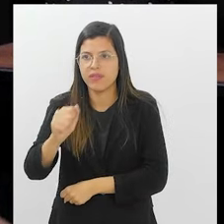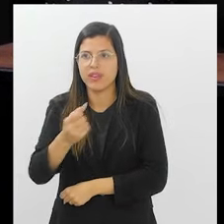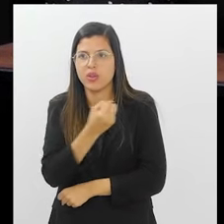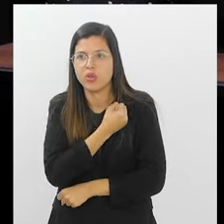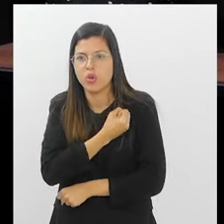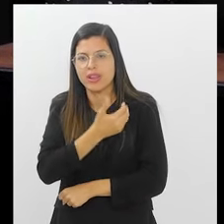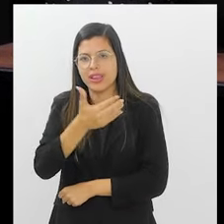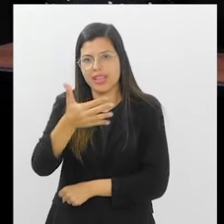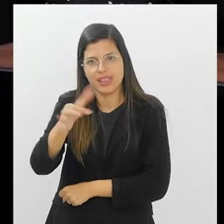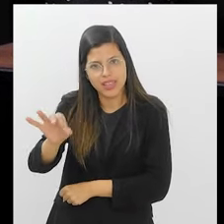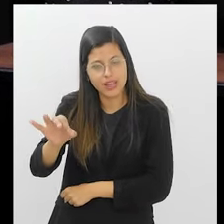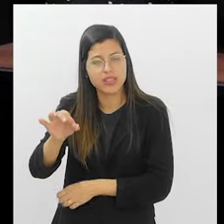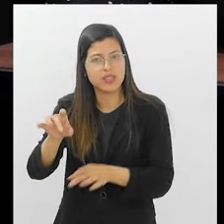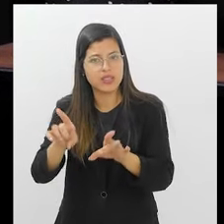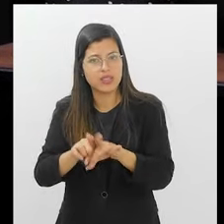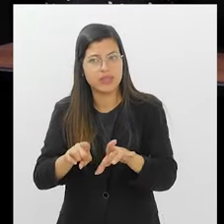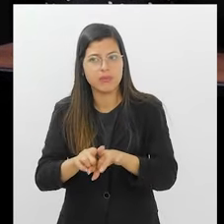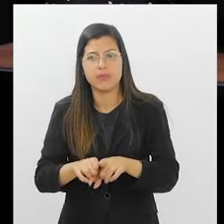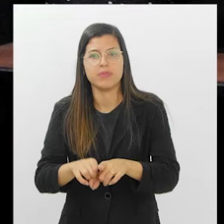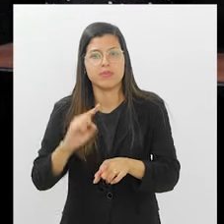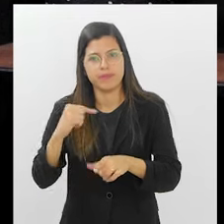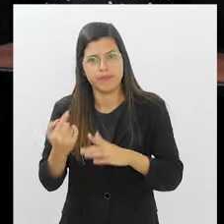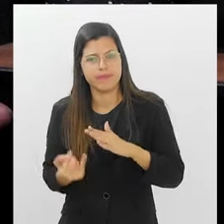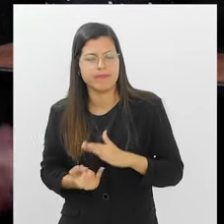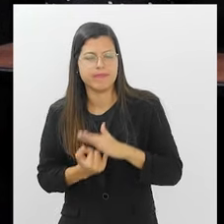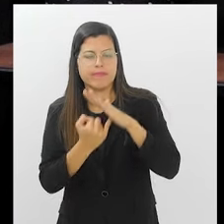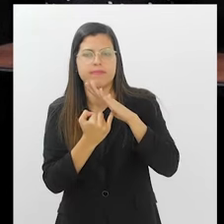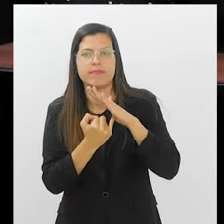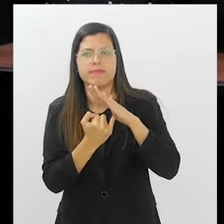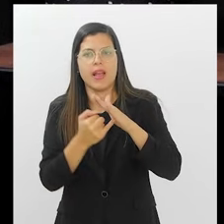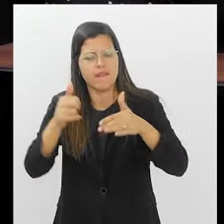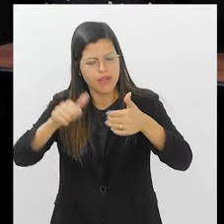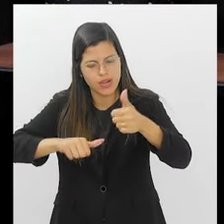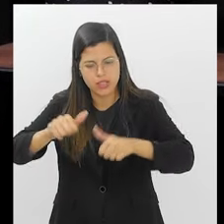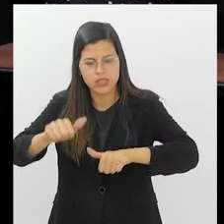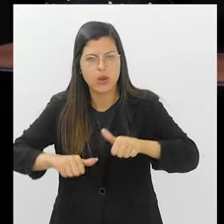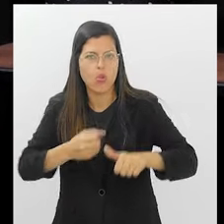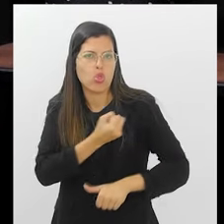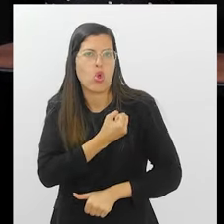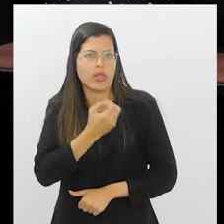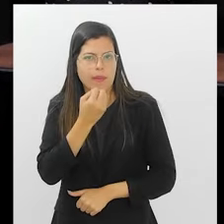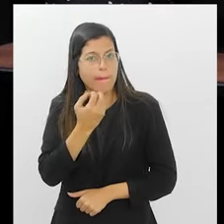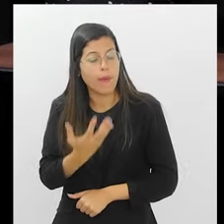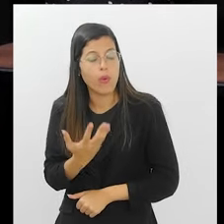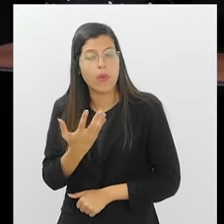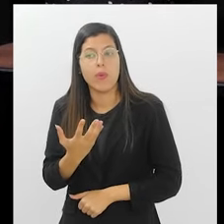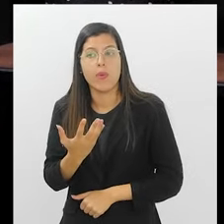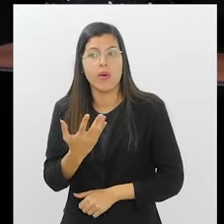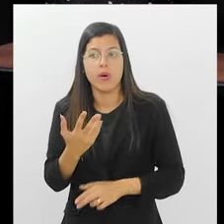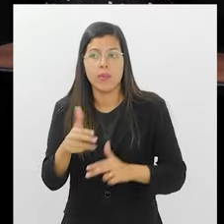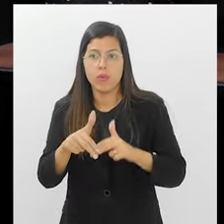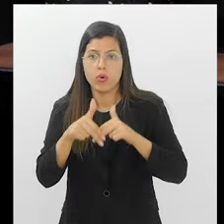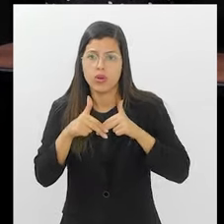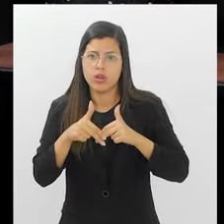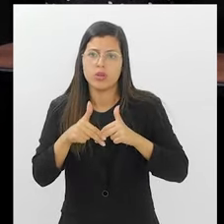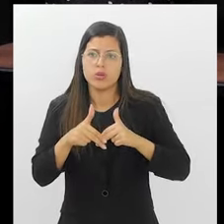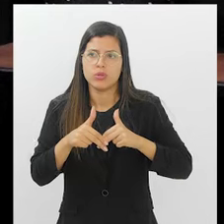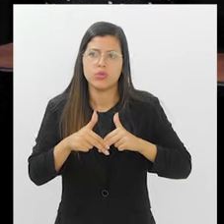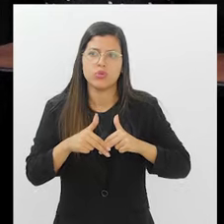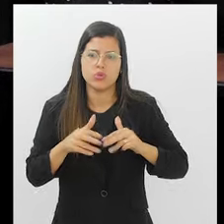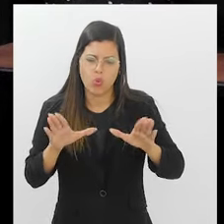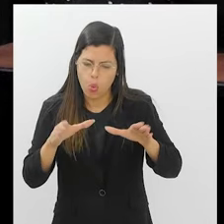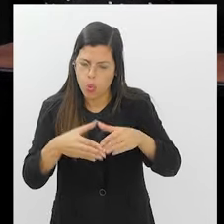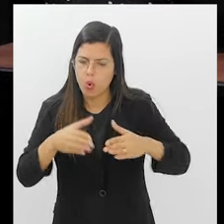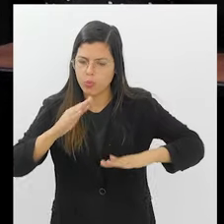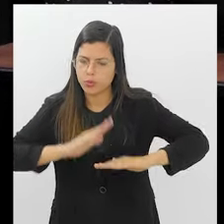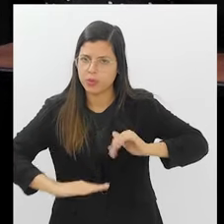10 também, nota, né? 10. Então, a nossa instituição é muito bem avaliada e isso se dá pela equipe